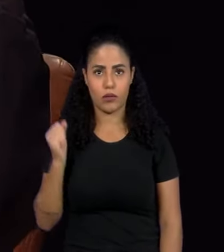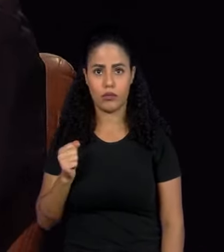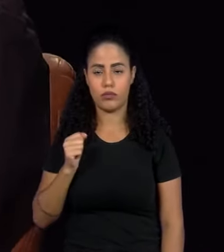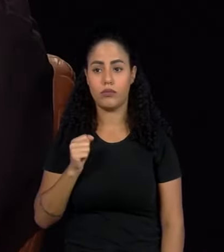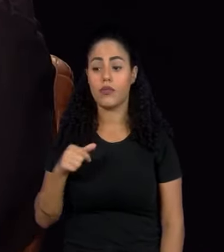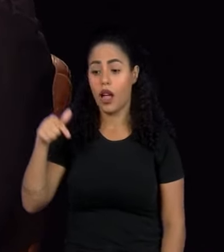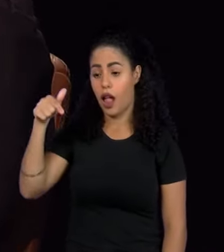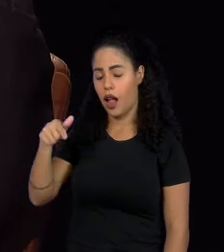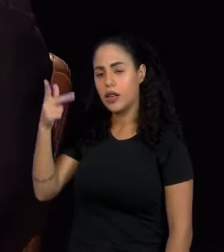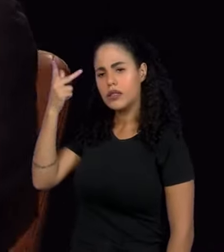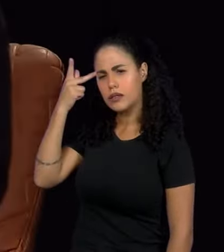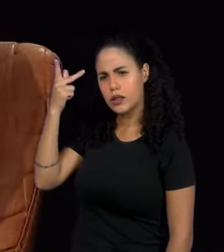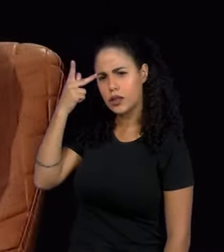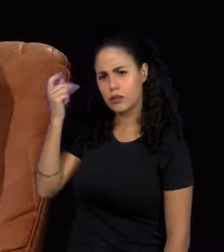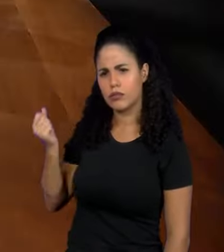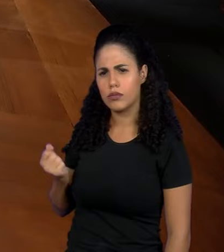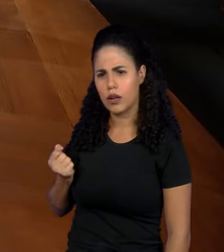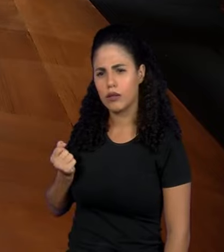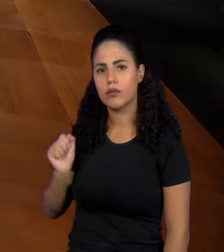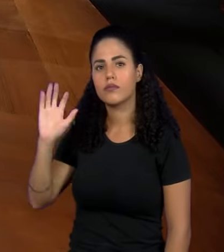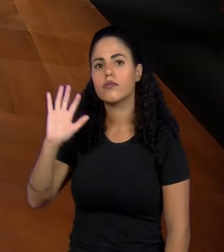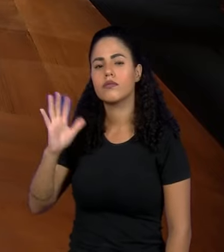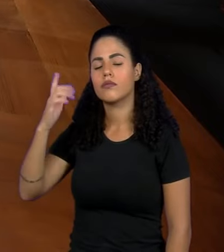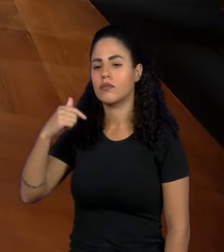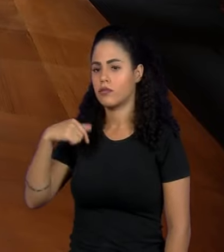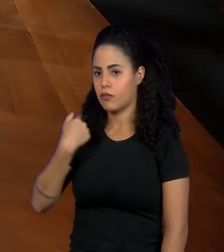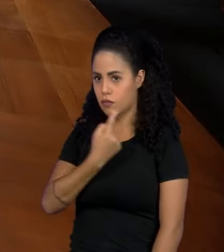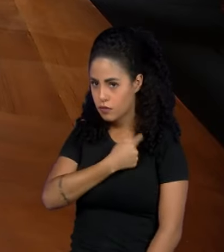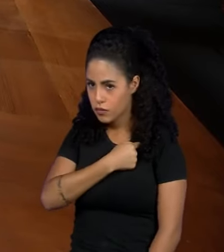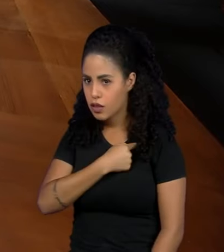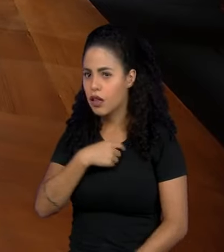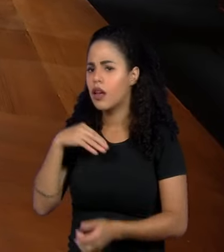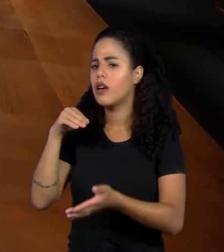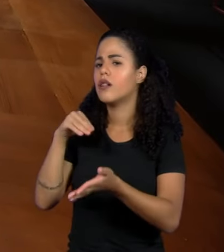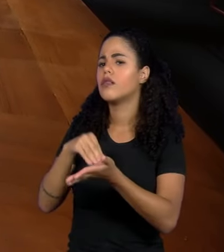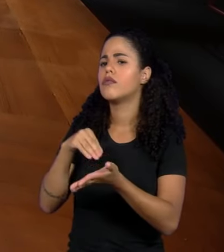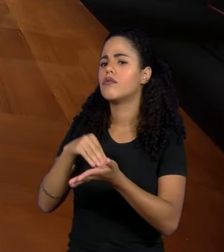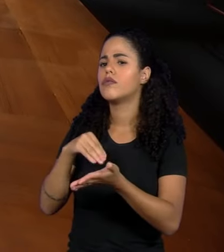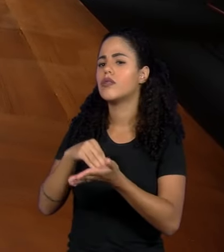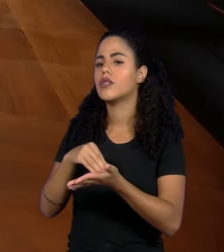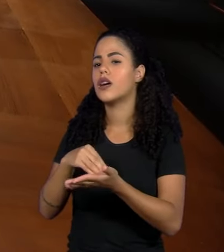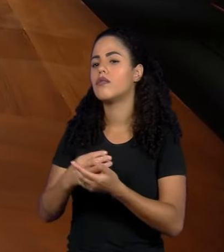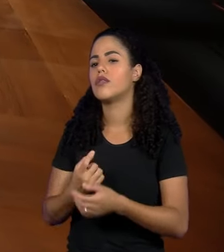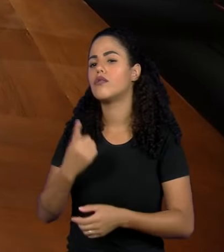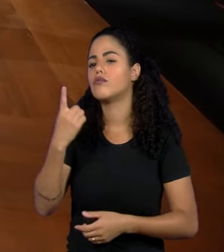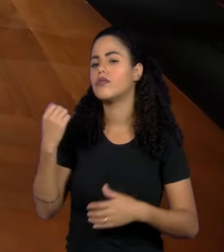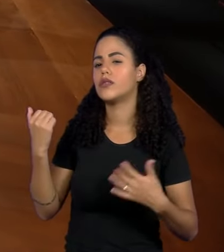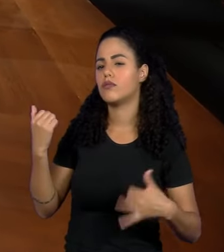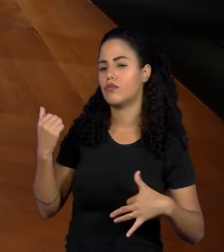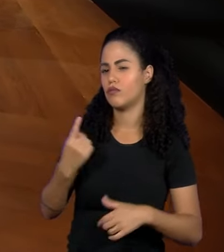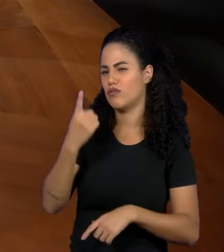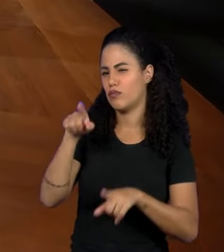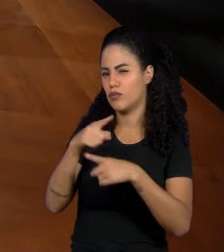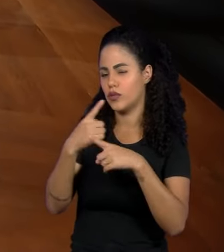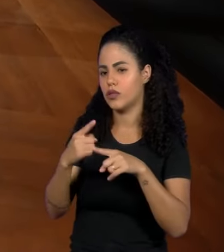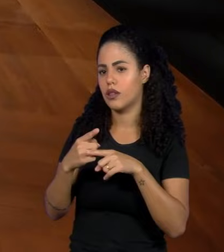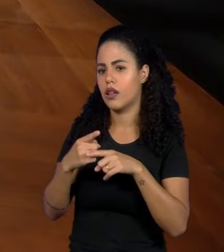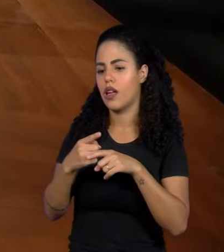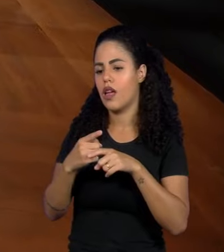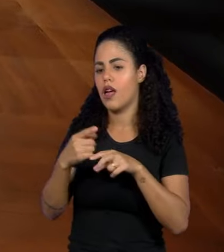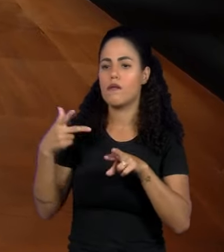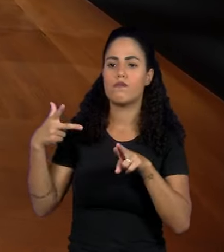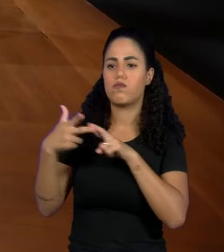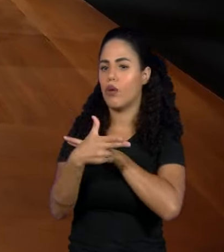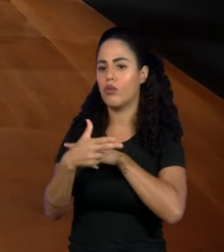em São Paulo, foi isso. A gente ainda faltava tocar Pobre Paulista, que na época a gente tocava. Eles cortaram o som da